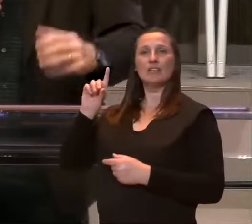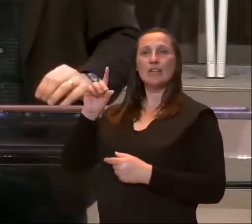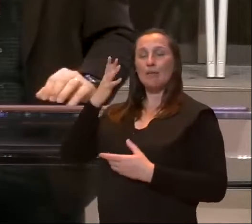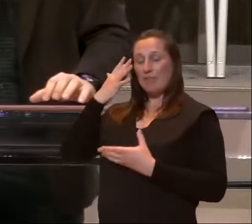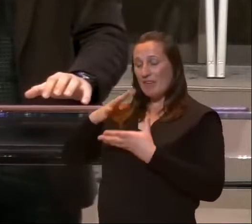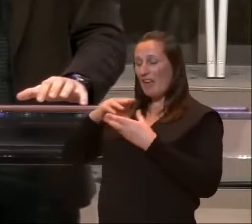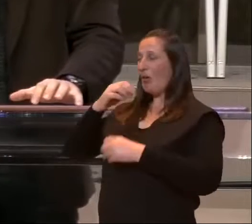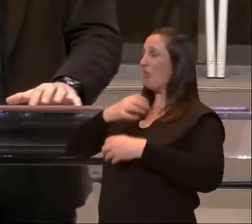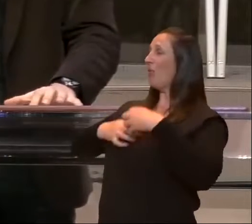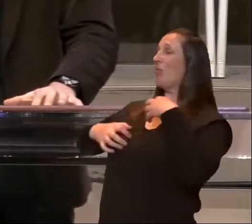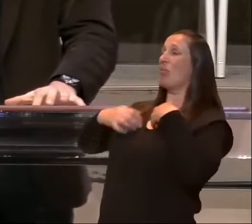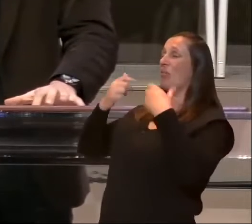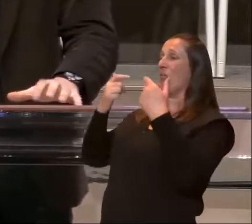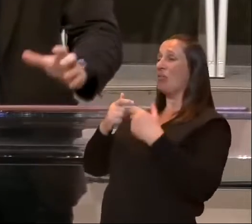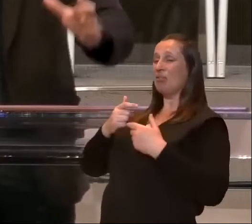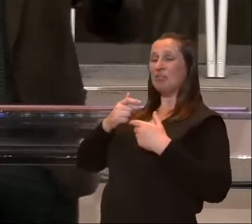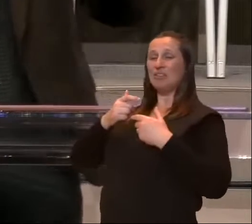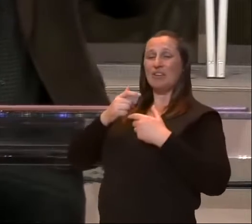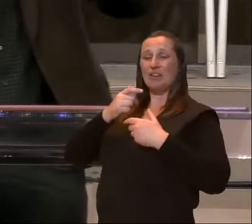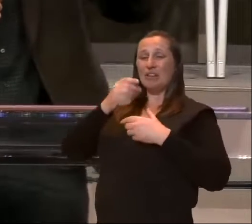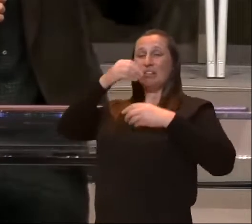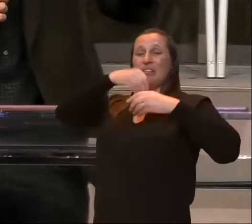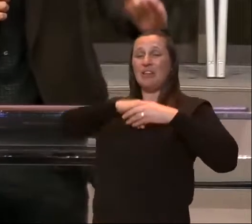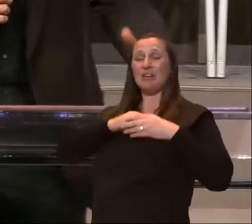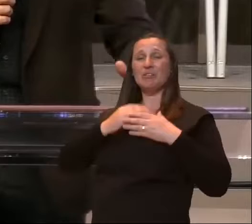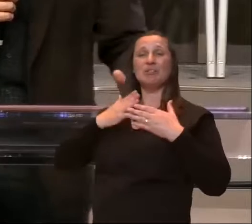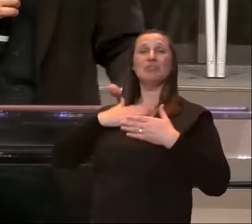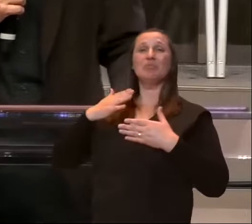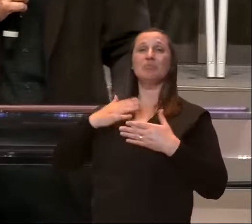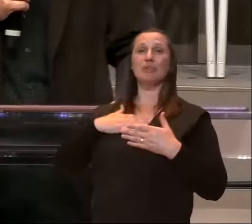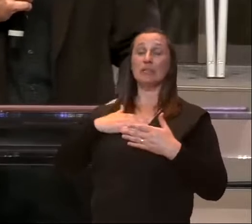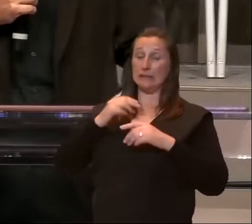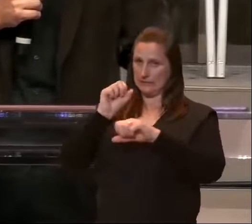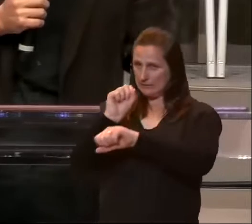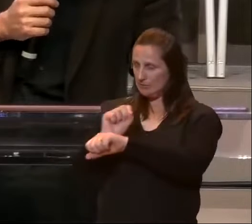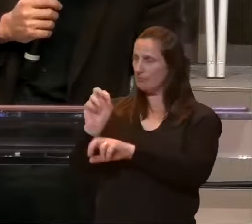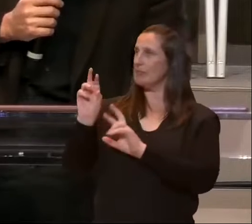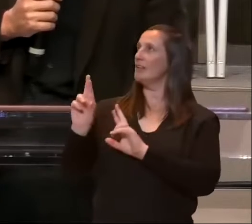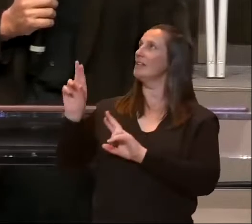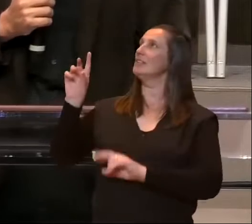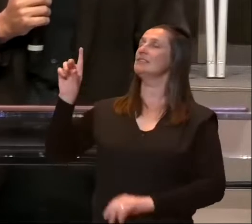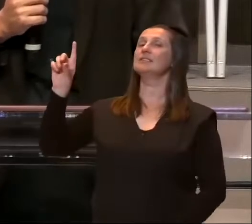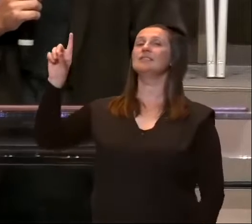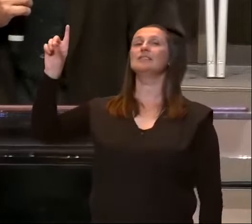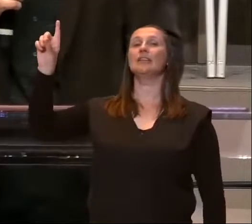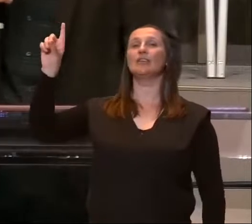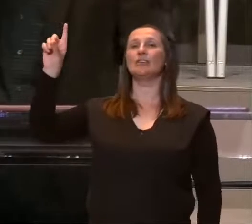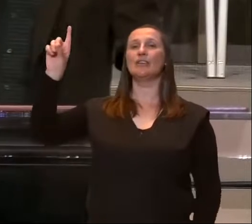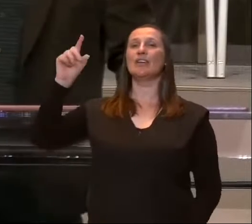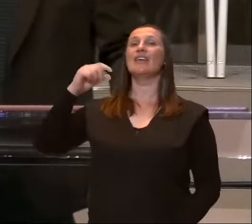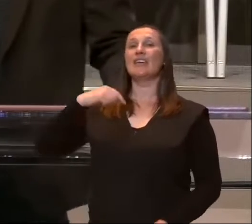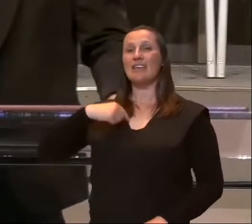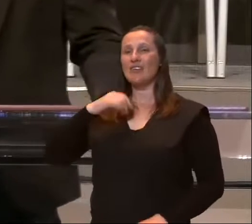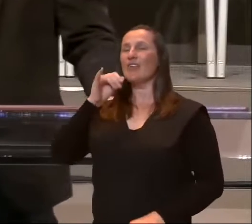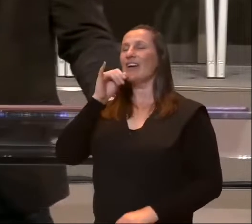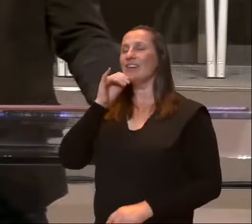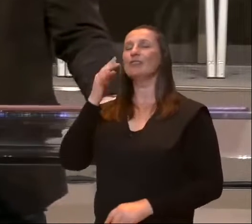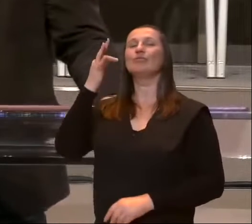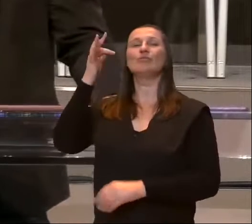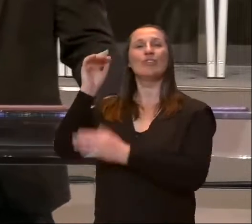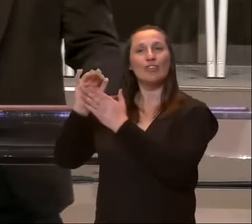que te perturbas dentro de mim? Espera em Deus, pois ainda o louvarei. A Ele